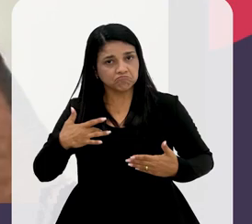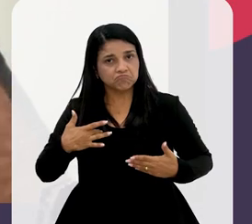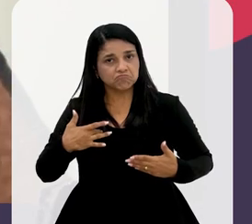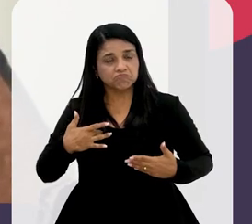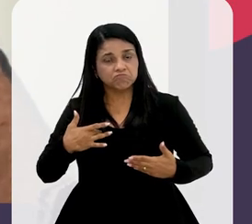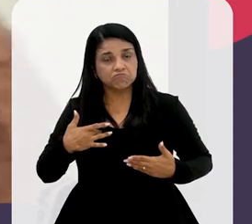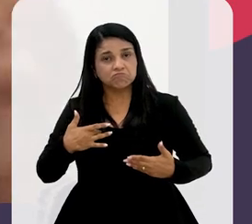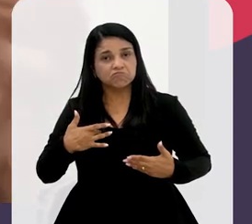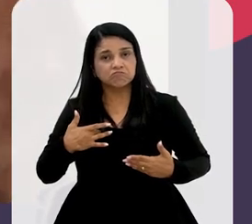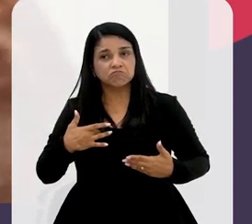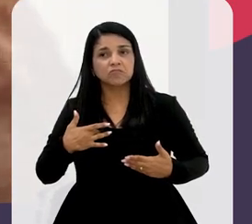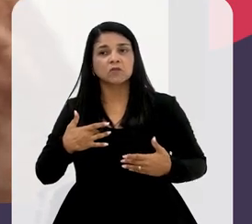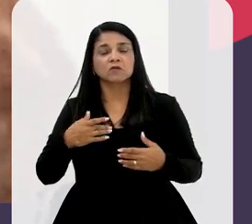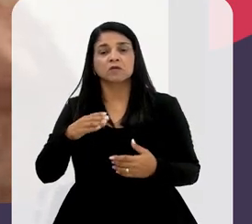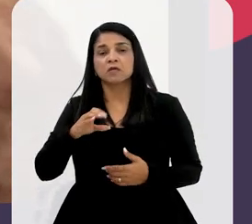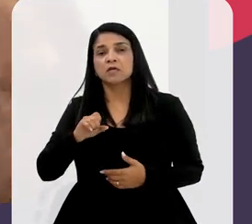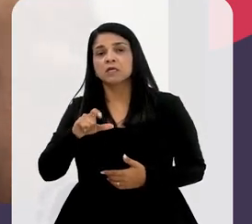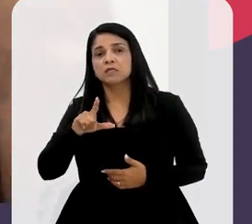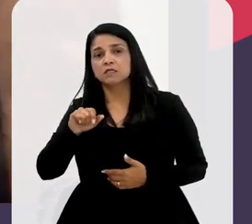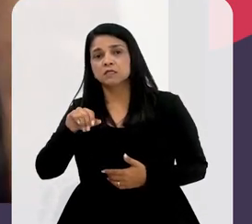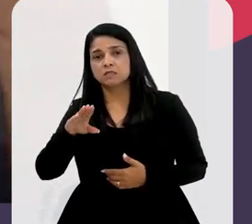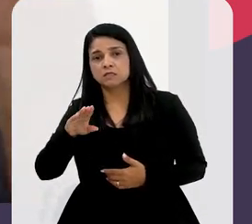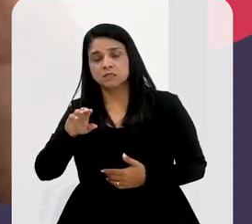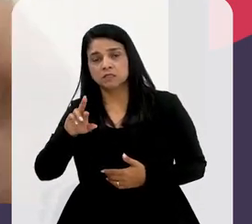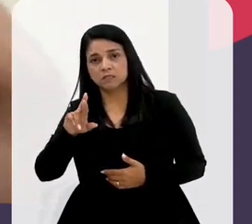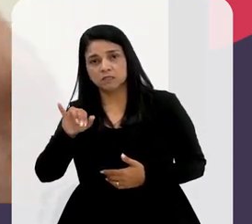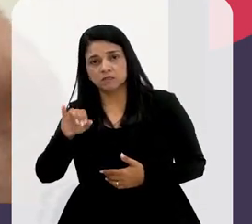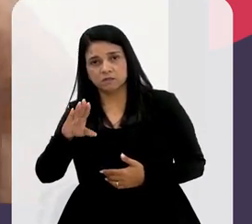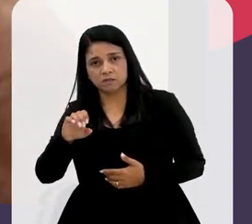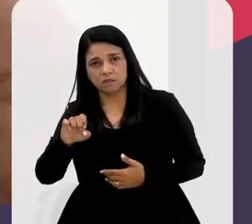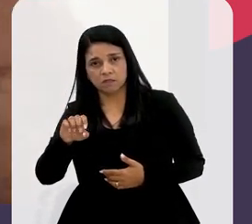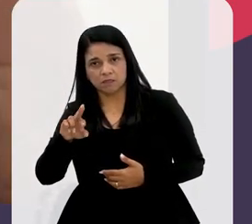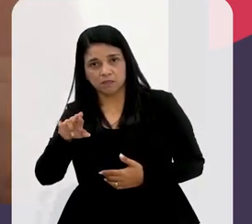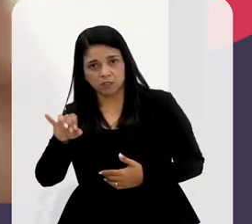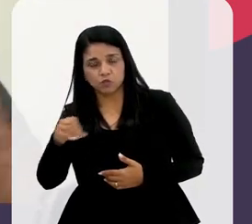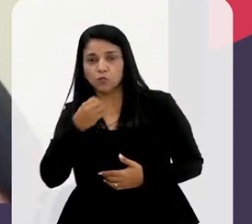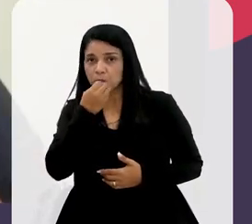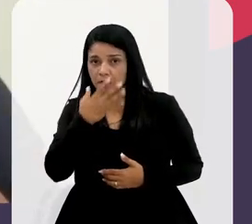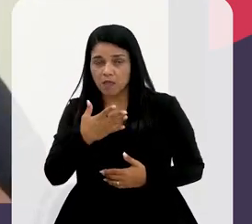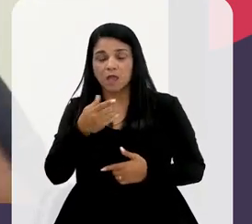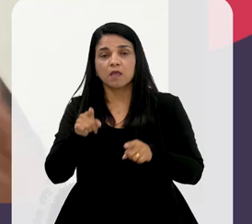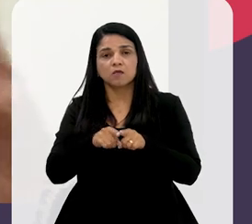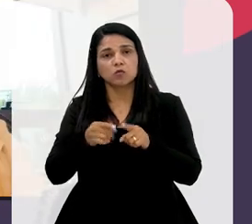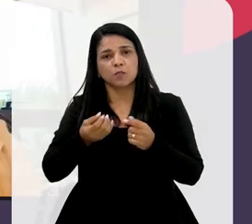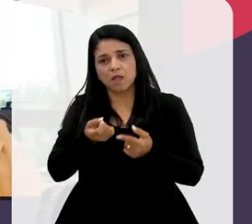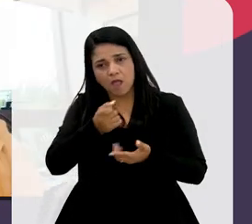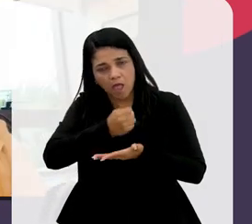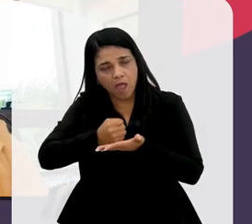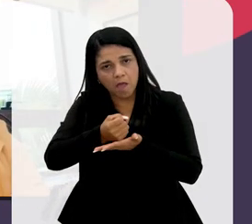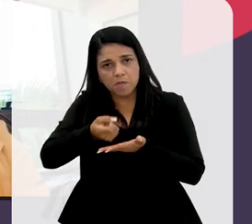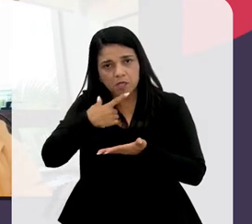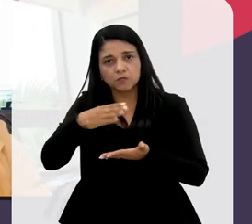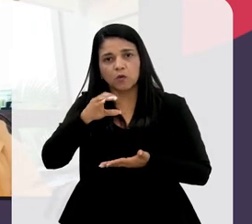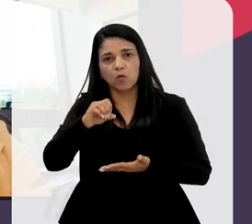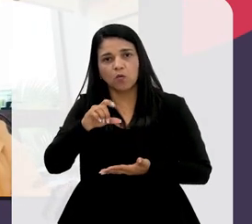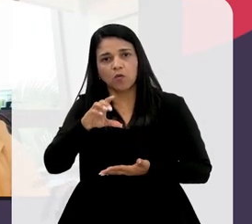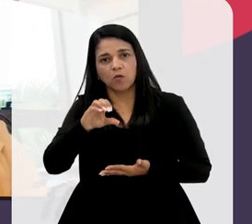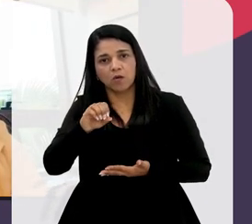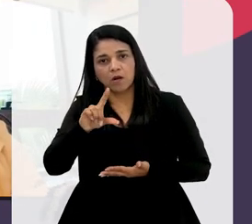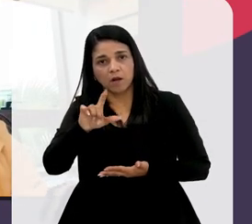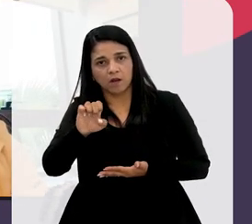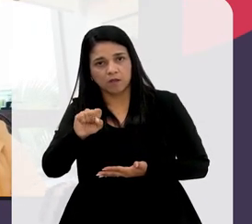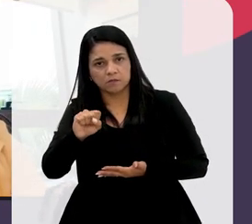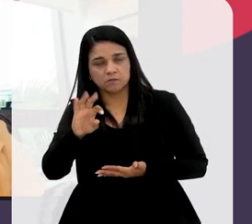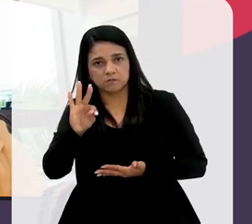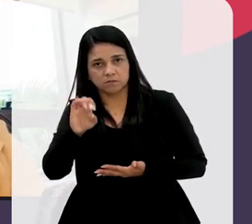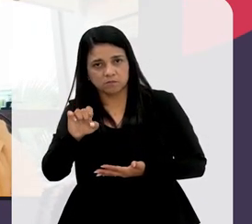bem. Meu triglicerídeo ficou alto, eu tomei alguns remédios para colesterol, mas a doutora no último